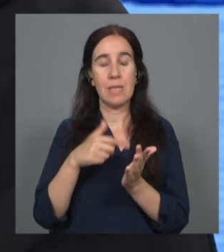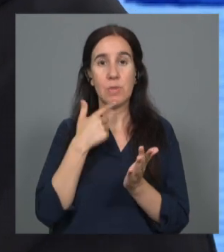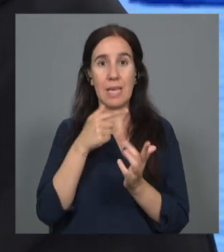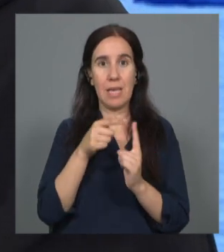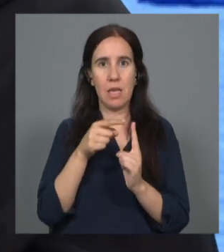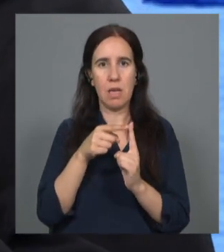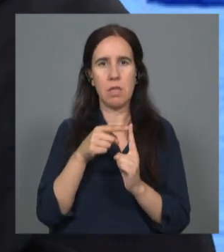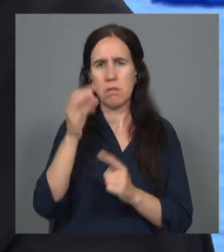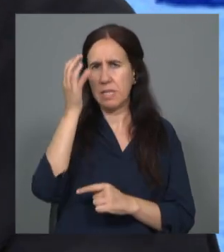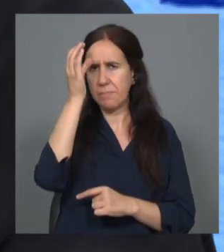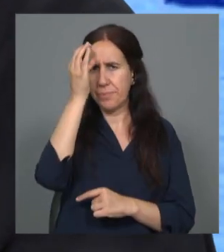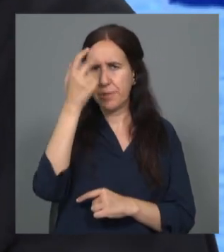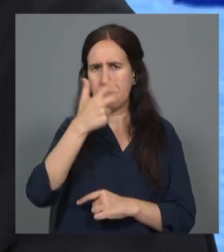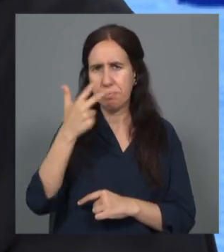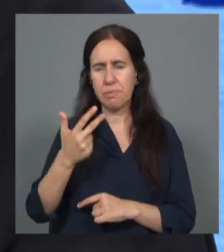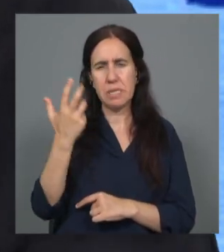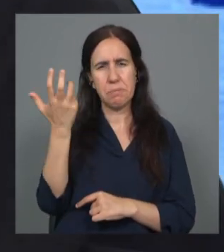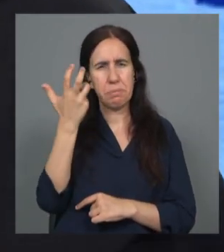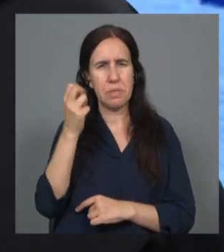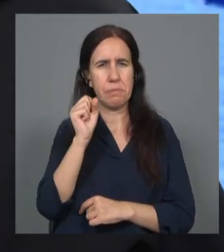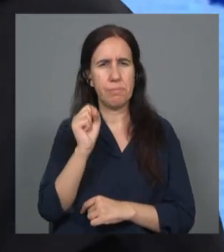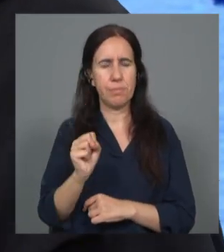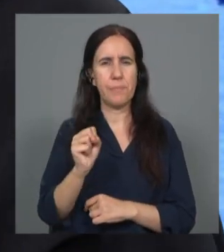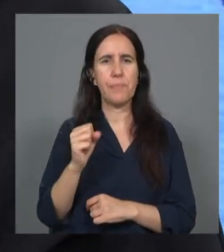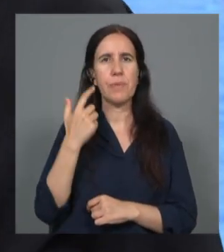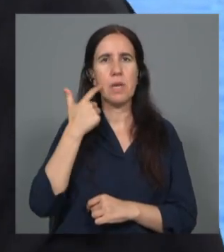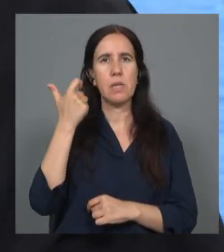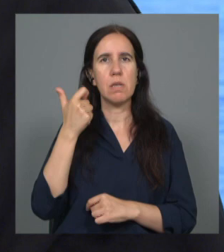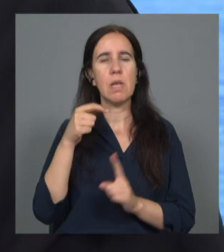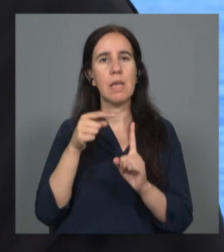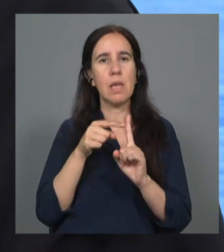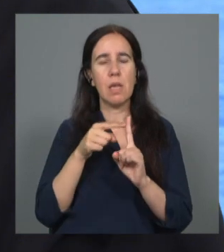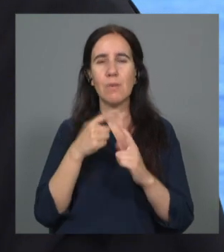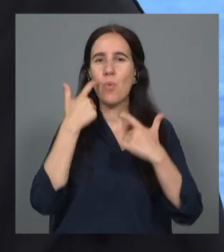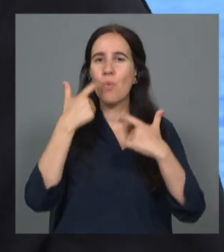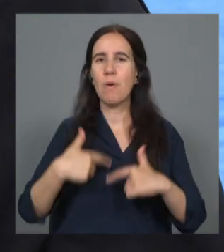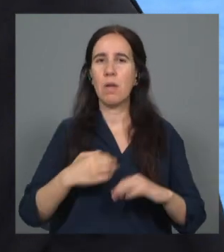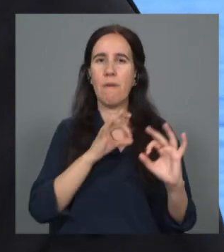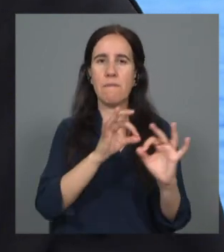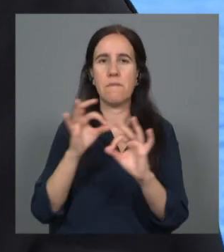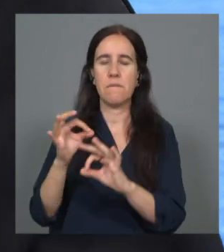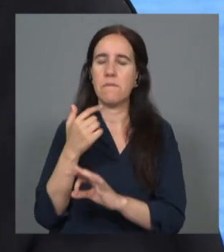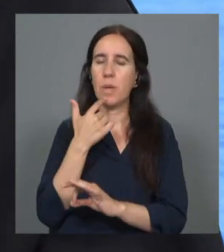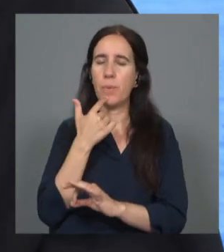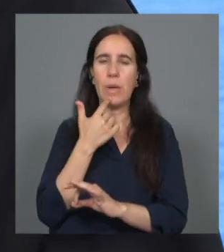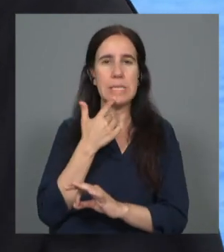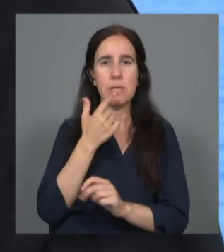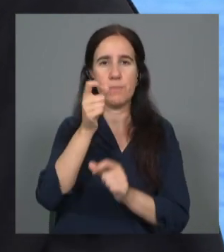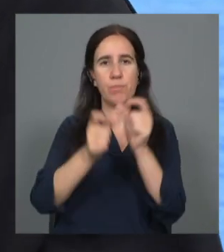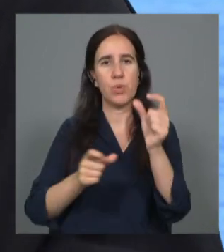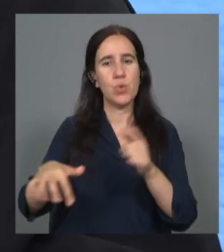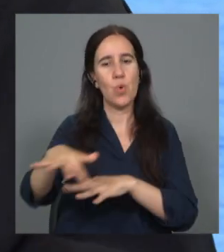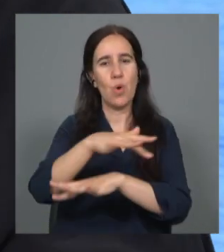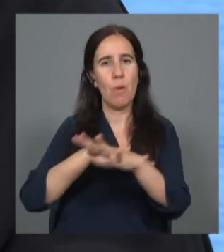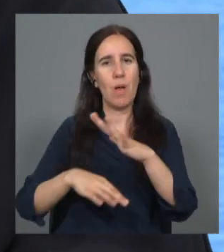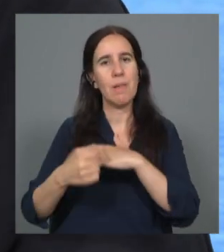sua inteligência, a sua cultura e, sobretudo, a sua profunda humanidade para o bem das pessoas,